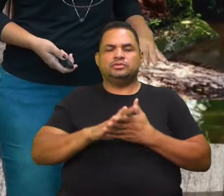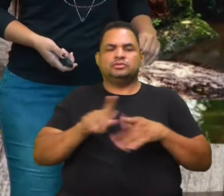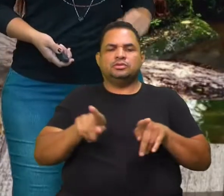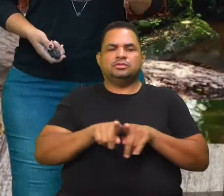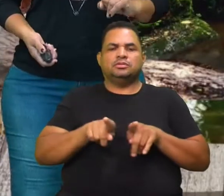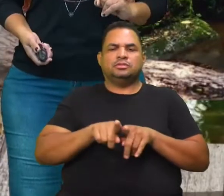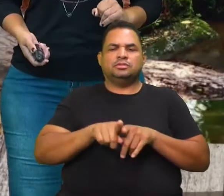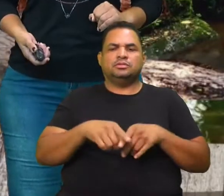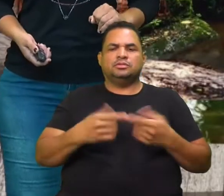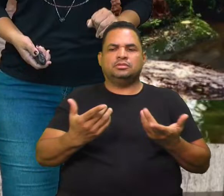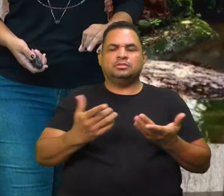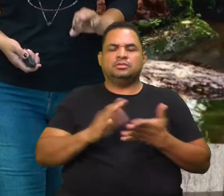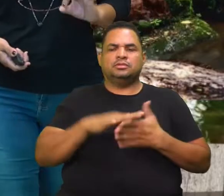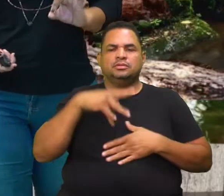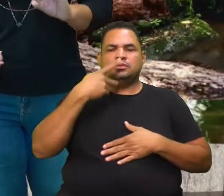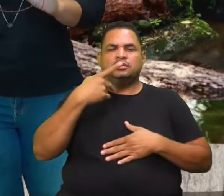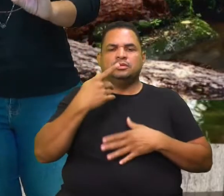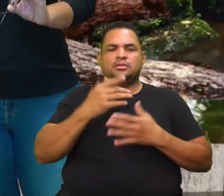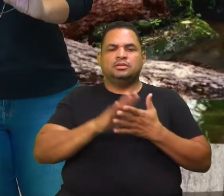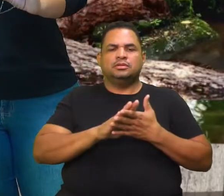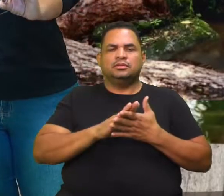Pois é. Vamos falar também sobre a